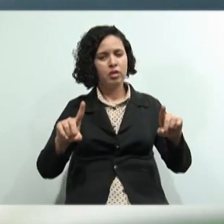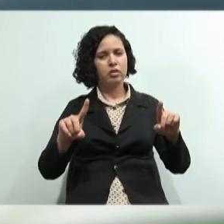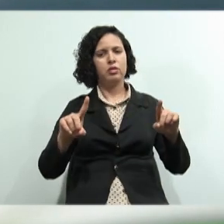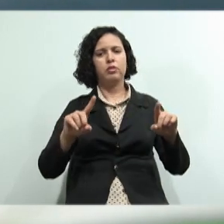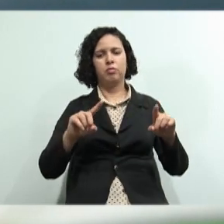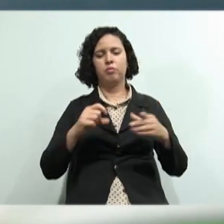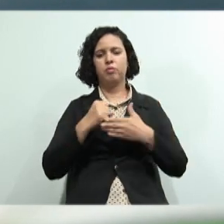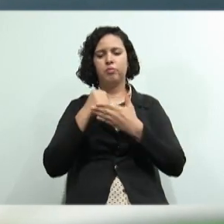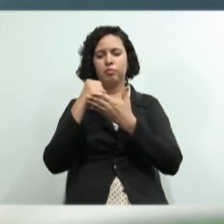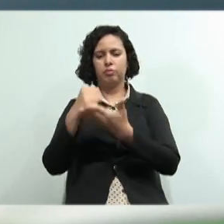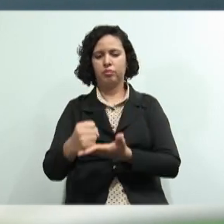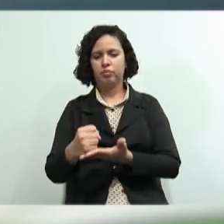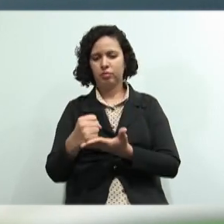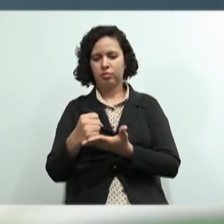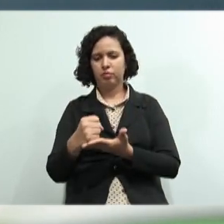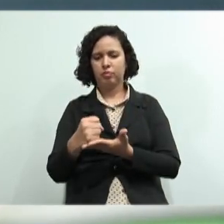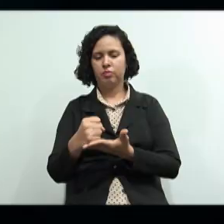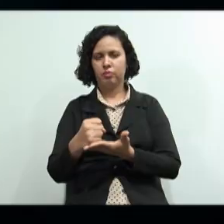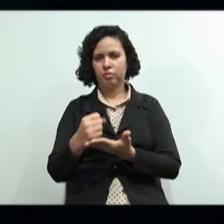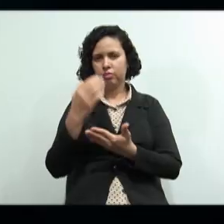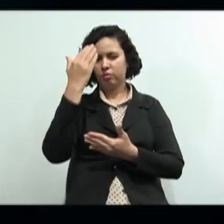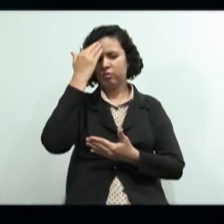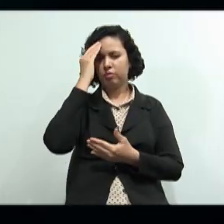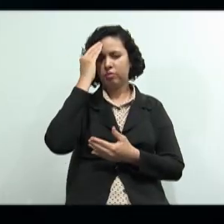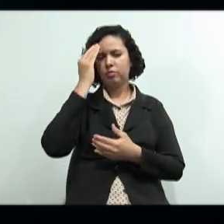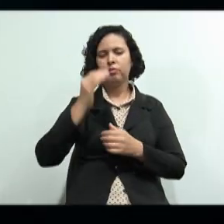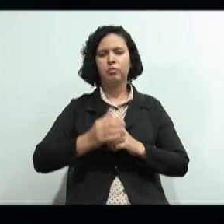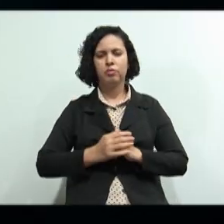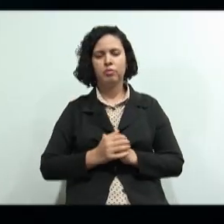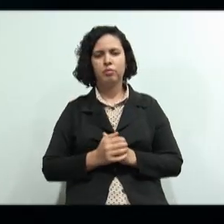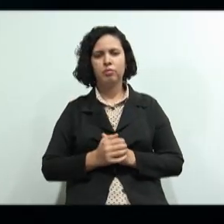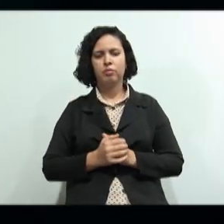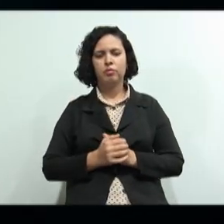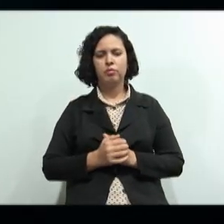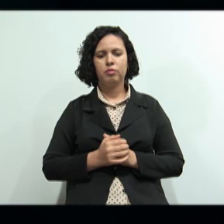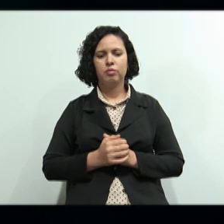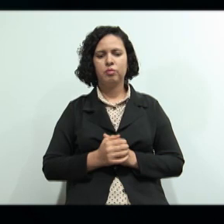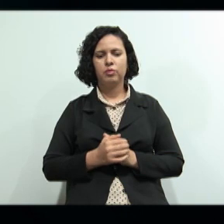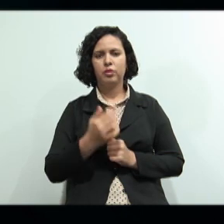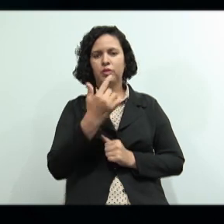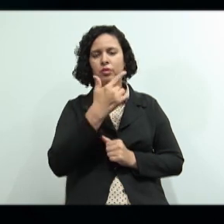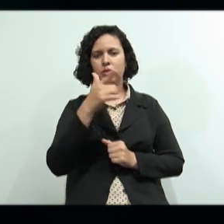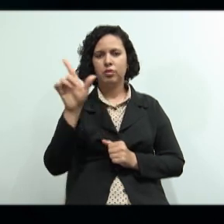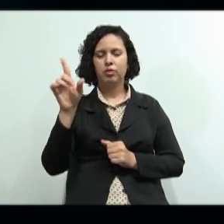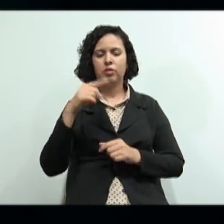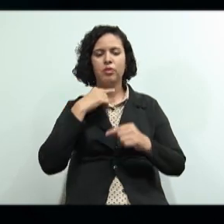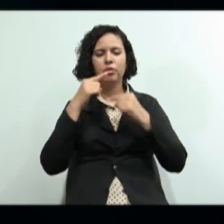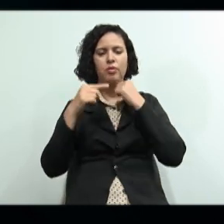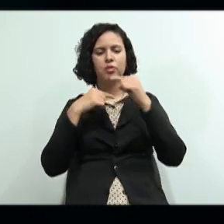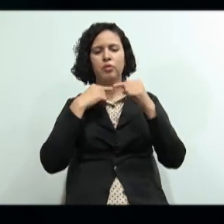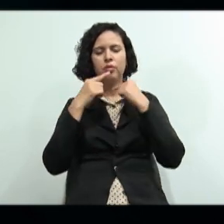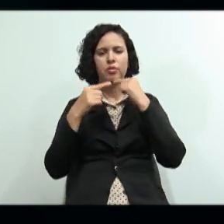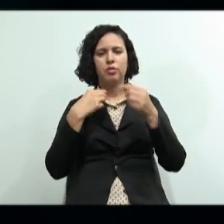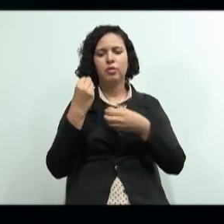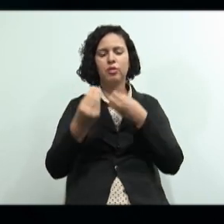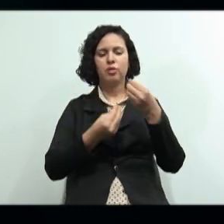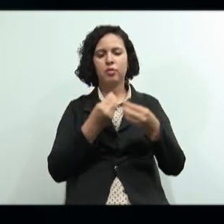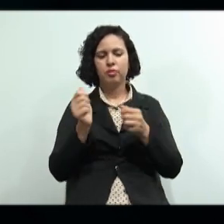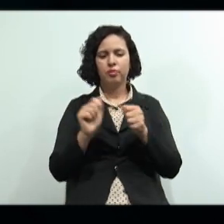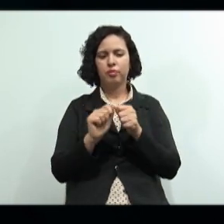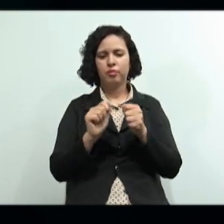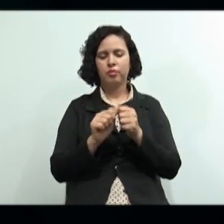realizando o atendimento do senhor. O senhor entende isso? Entendi. Aí eu fiquei com uma outra dúvida aqui a respeito dos prazos e como eu faço para me